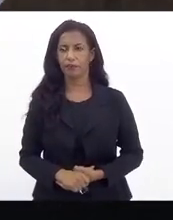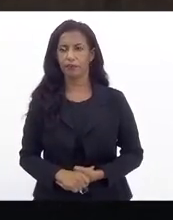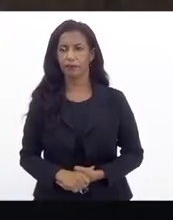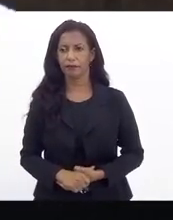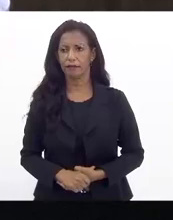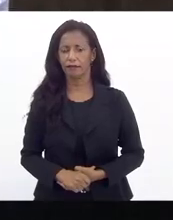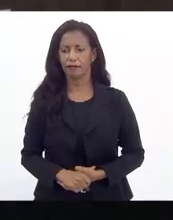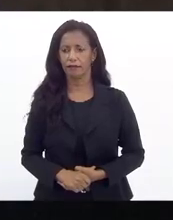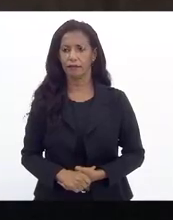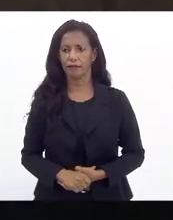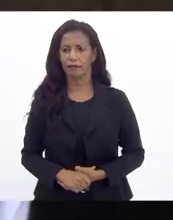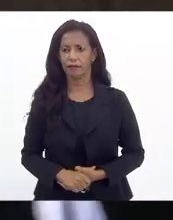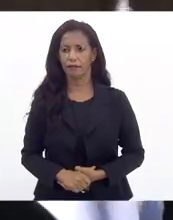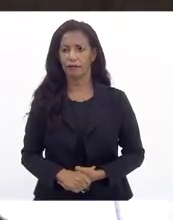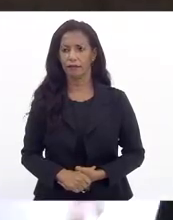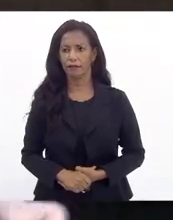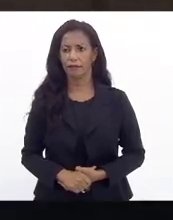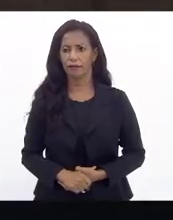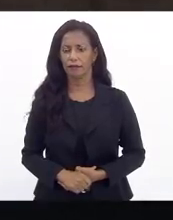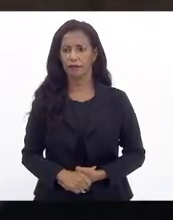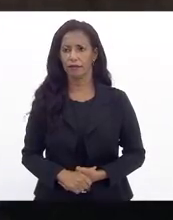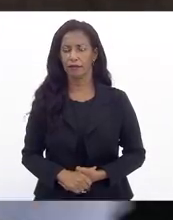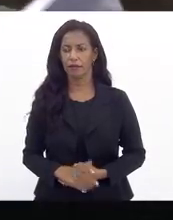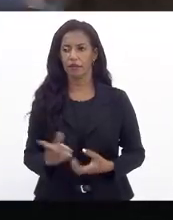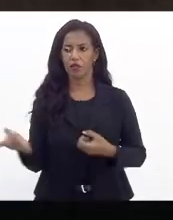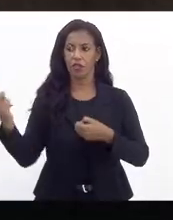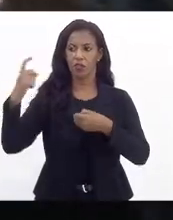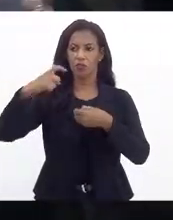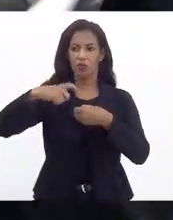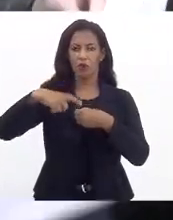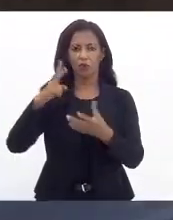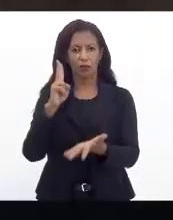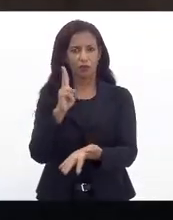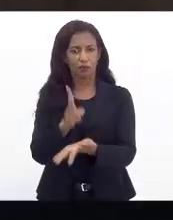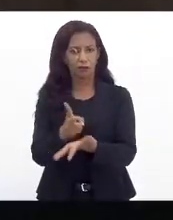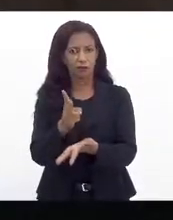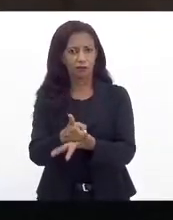sim que volta a mesma questão